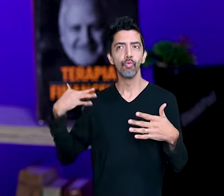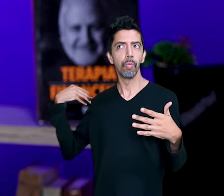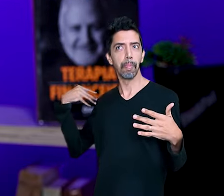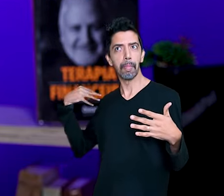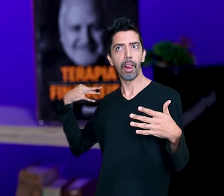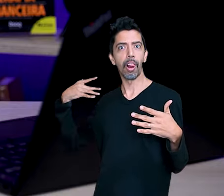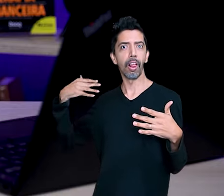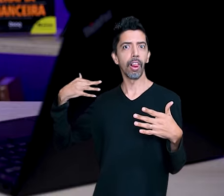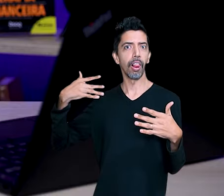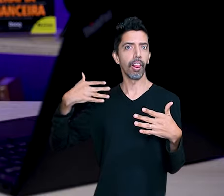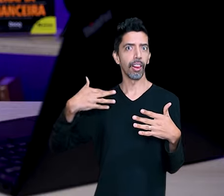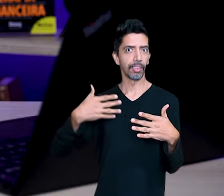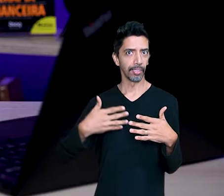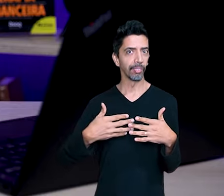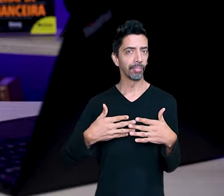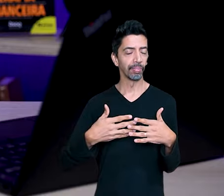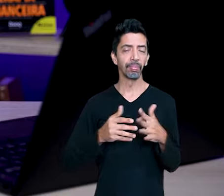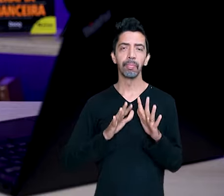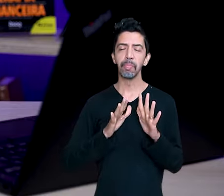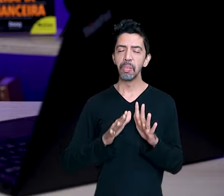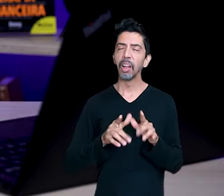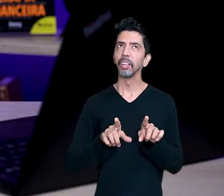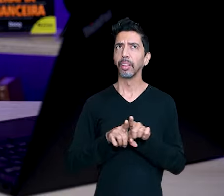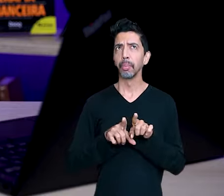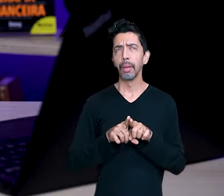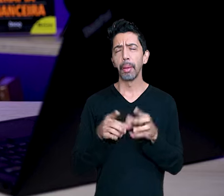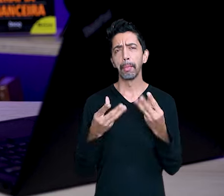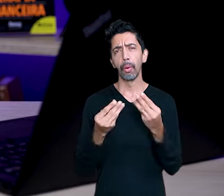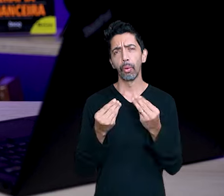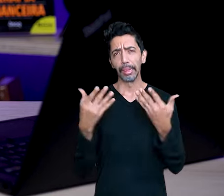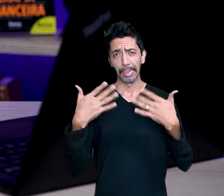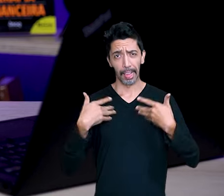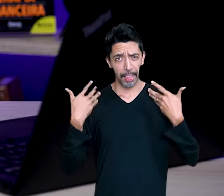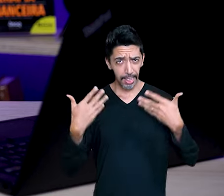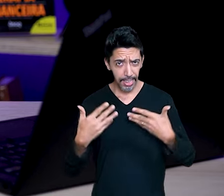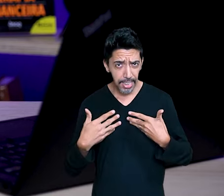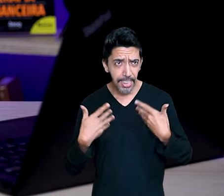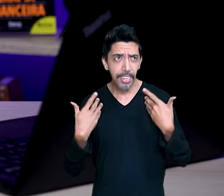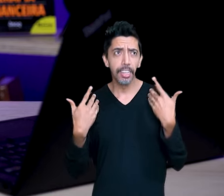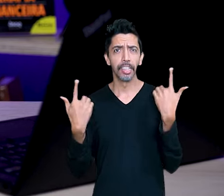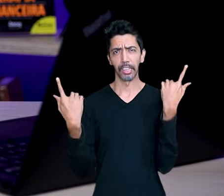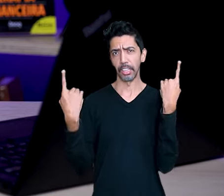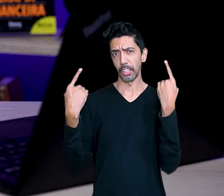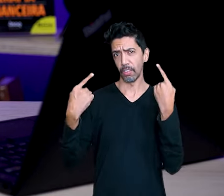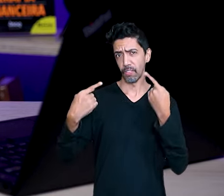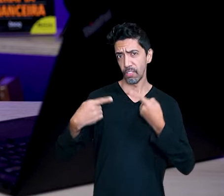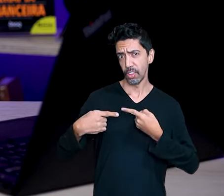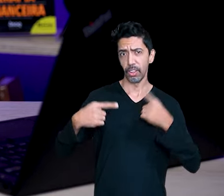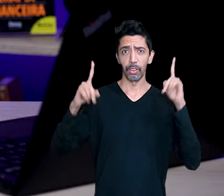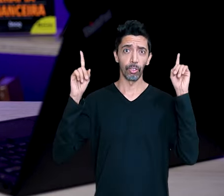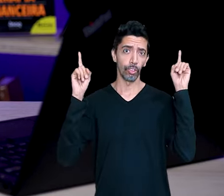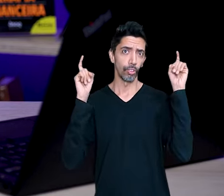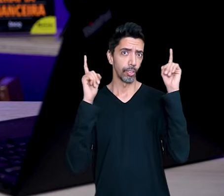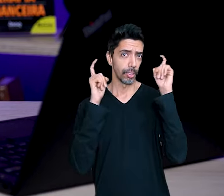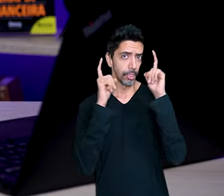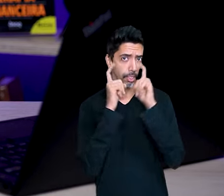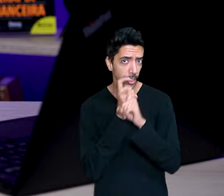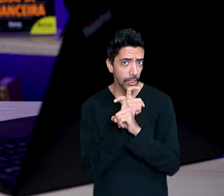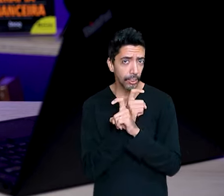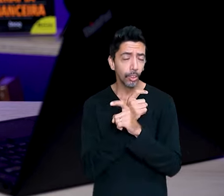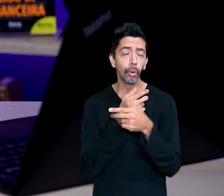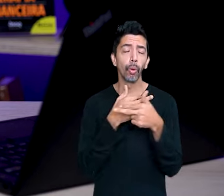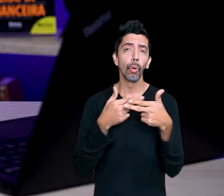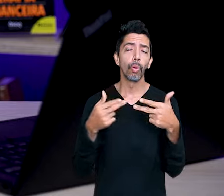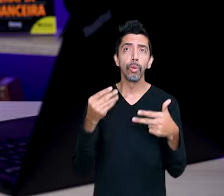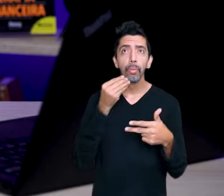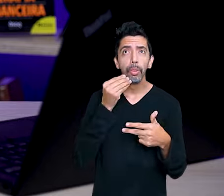tempo, muitas alegrias, muitos desafios, oportunidades que eu deixei de fazer, oportunidades